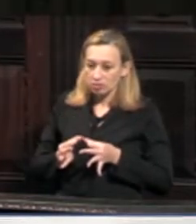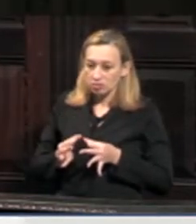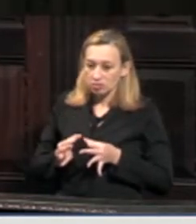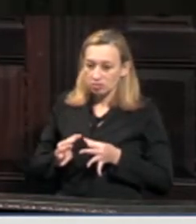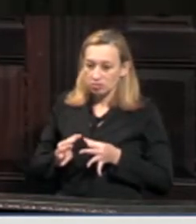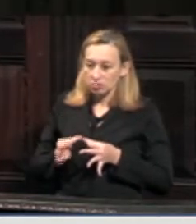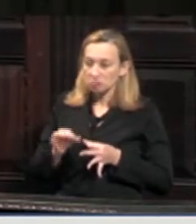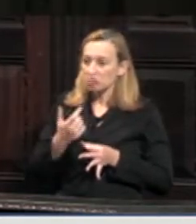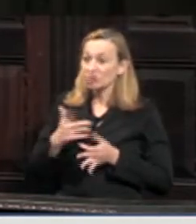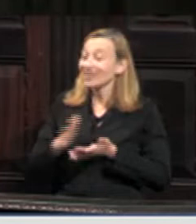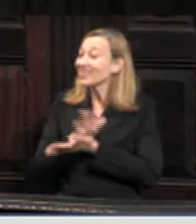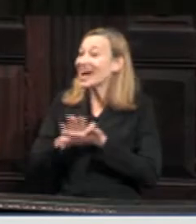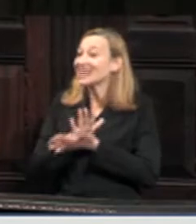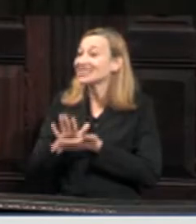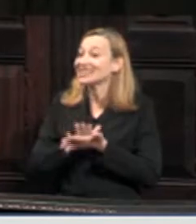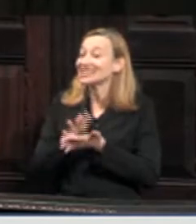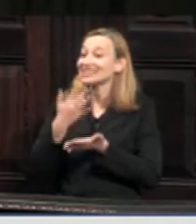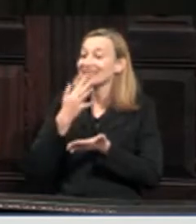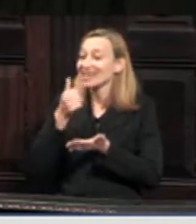documental, escrito,